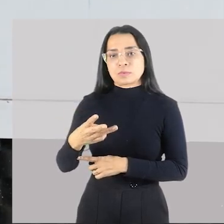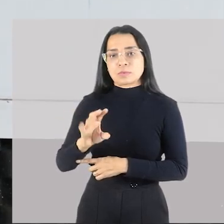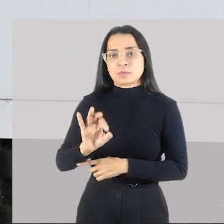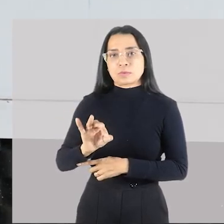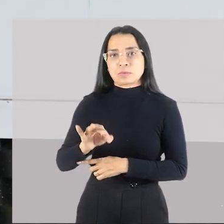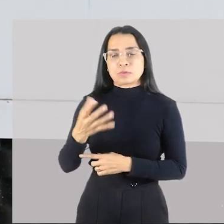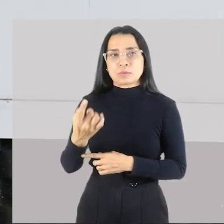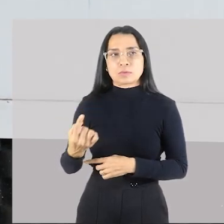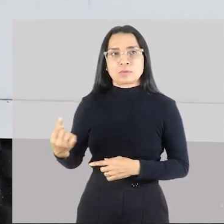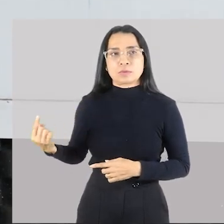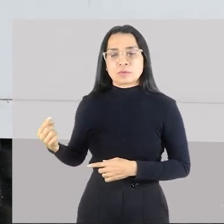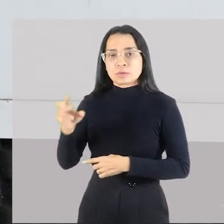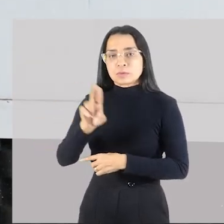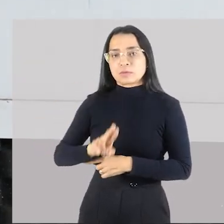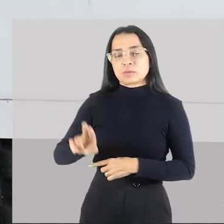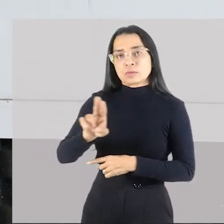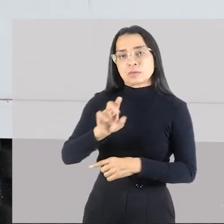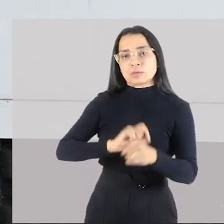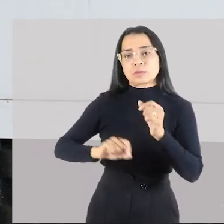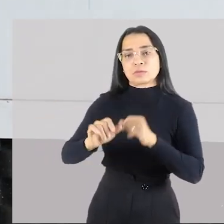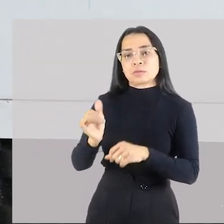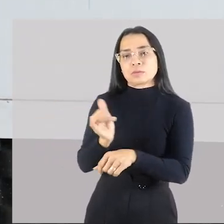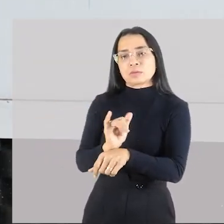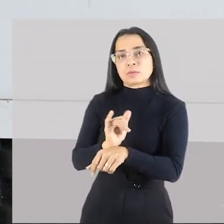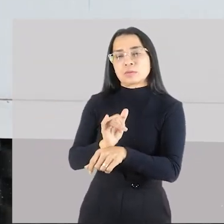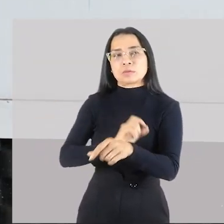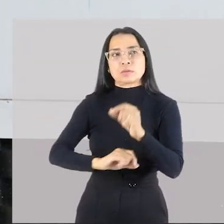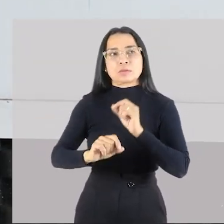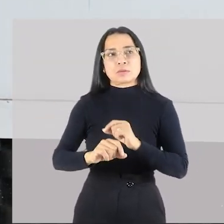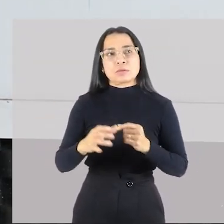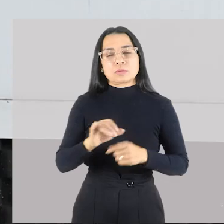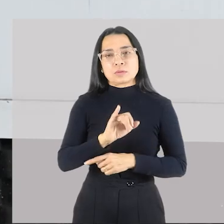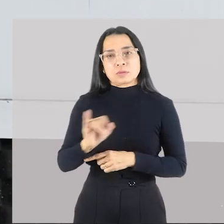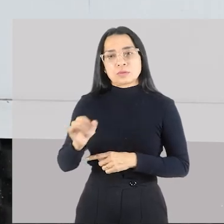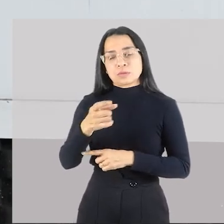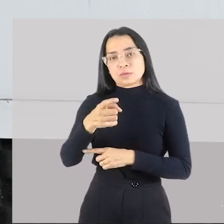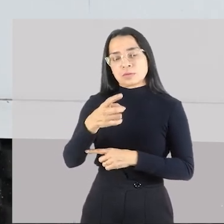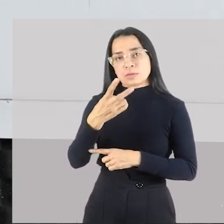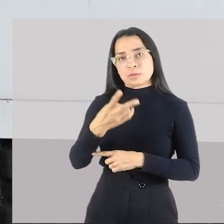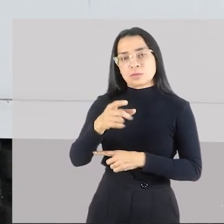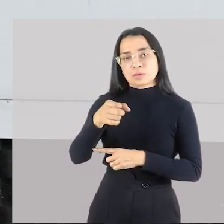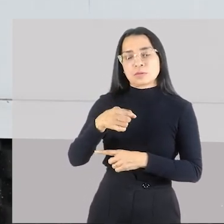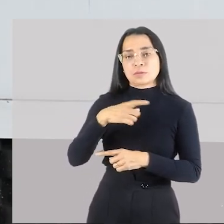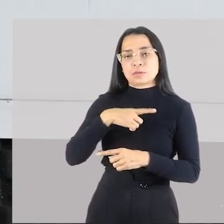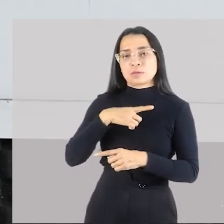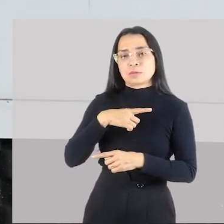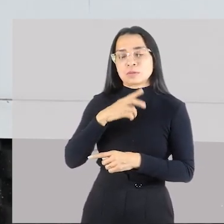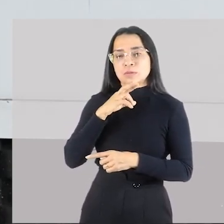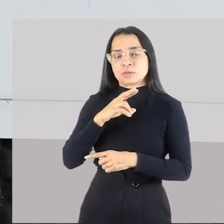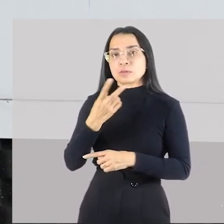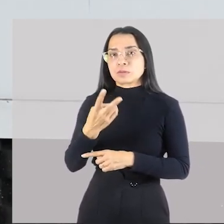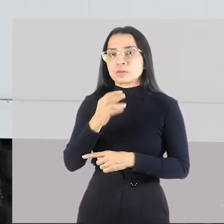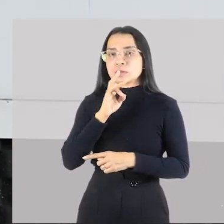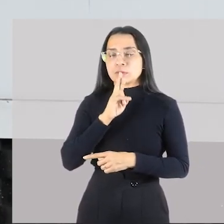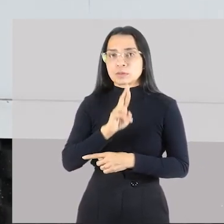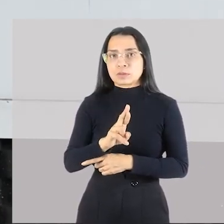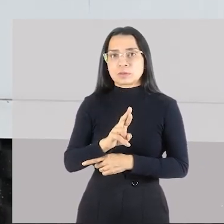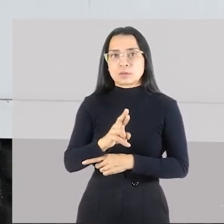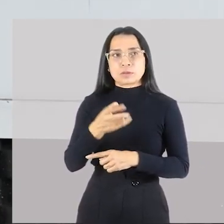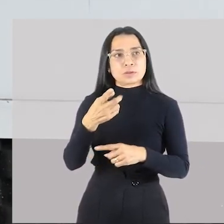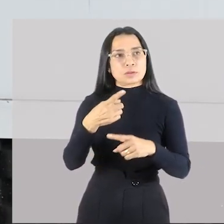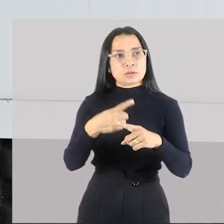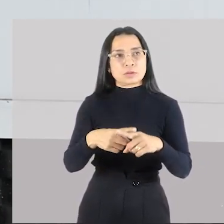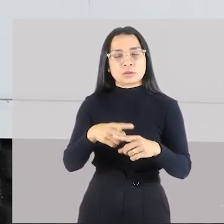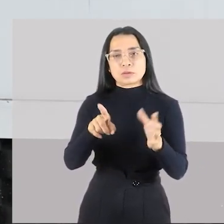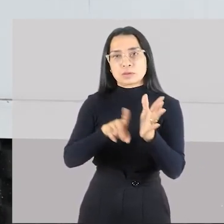Certo? Vou aplicar o mesmo método, pessoal. Olha, se aqui é 2x, eu tenho duas opções. Ou multiplico essa equação